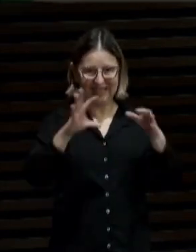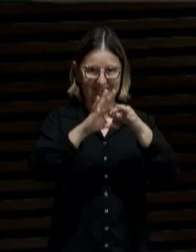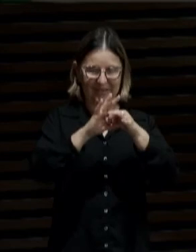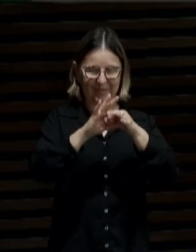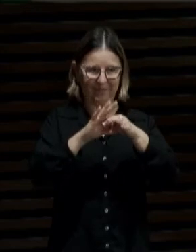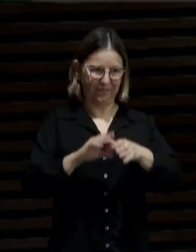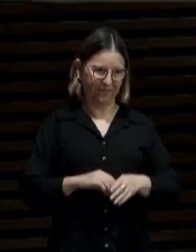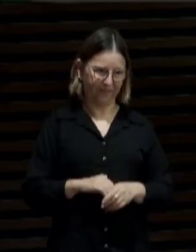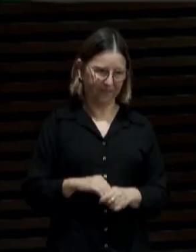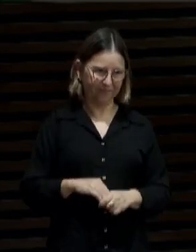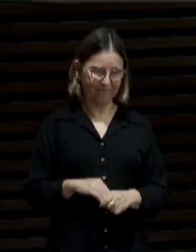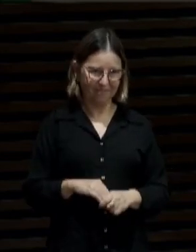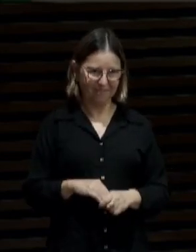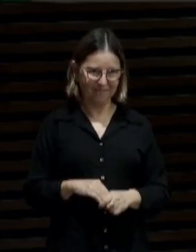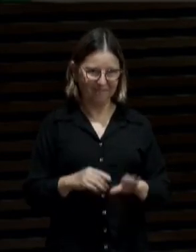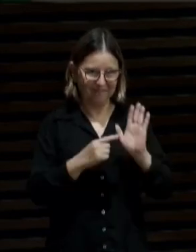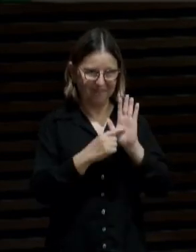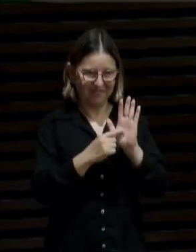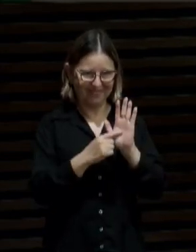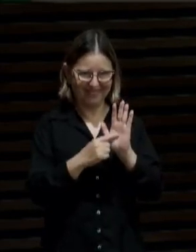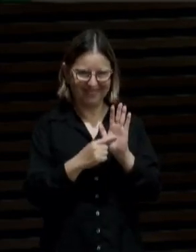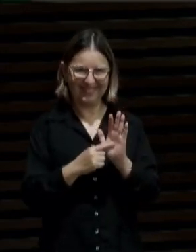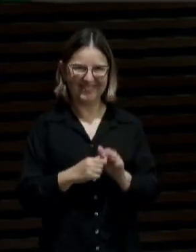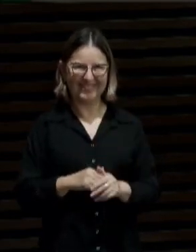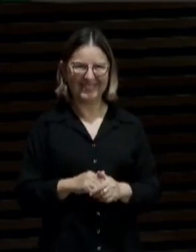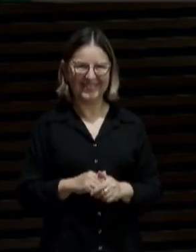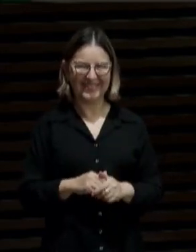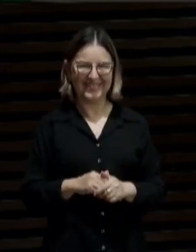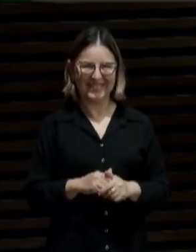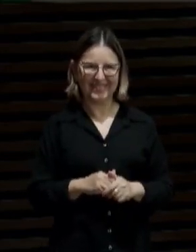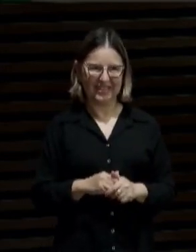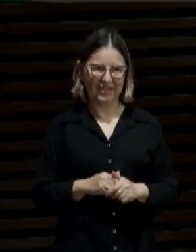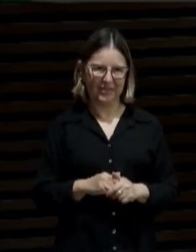sendo mostrada na Bíblia, no Éden, em Adão,